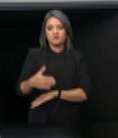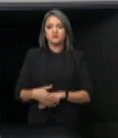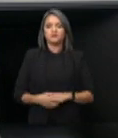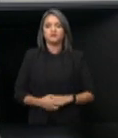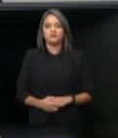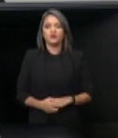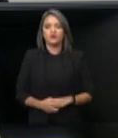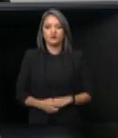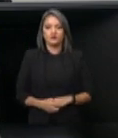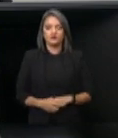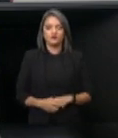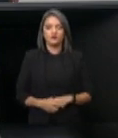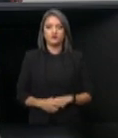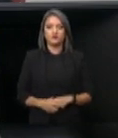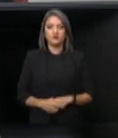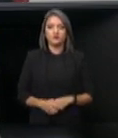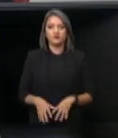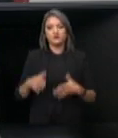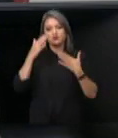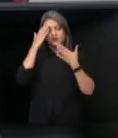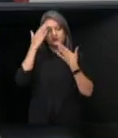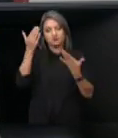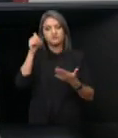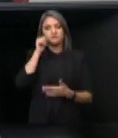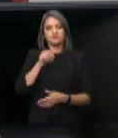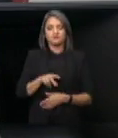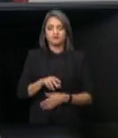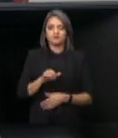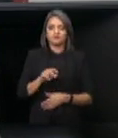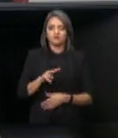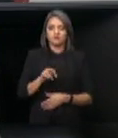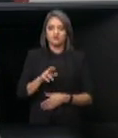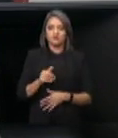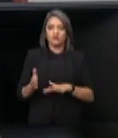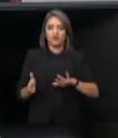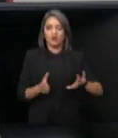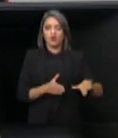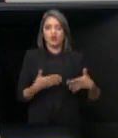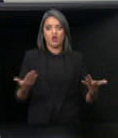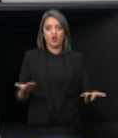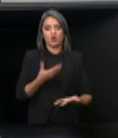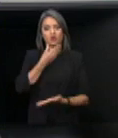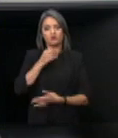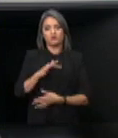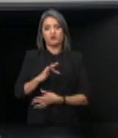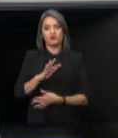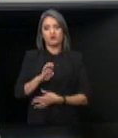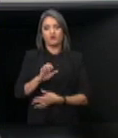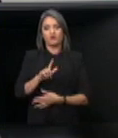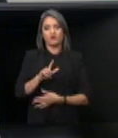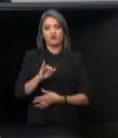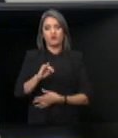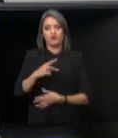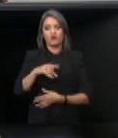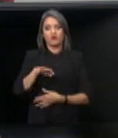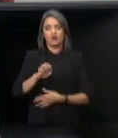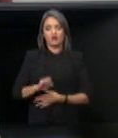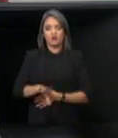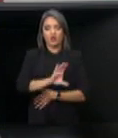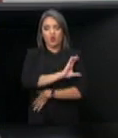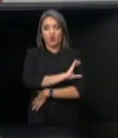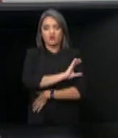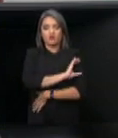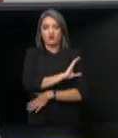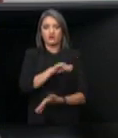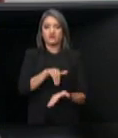agradeço a sua vitória achamos o senhor Felipe areia Ferreira de Brito que é coordenador de proteção social especial da secretaria